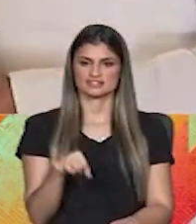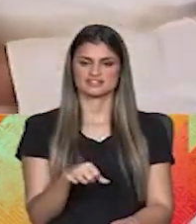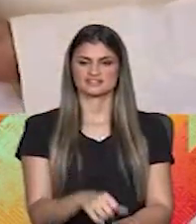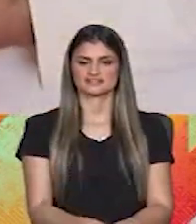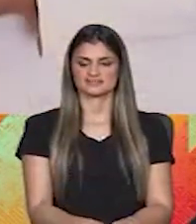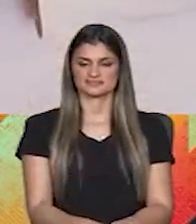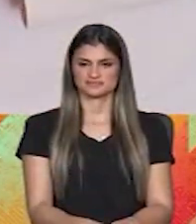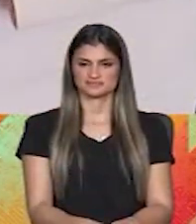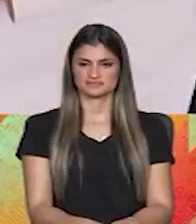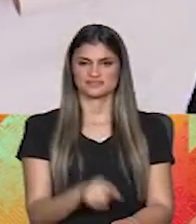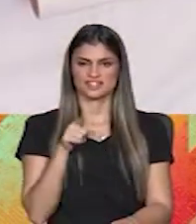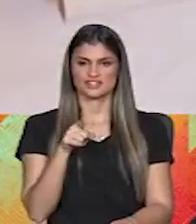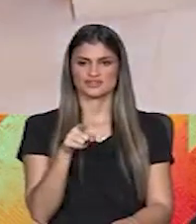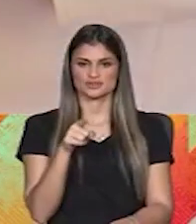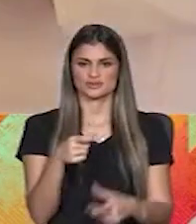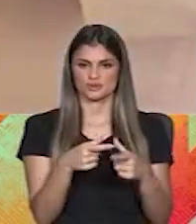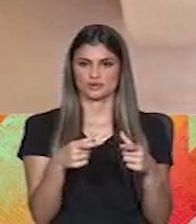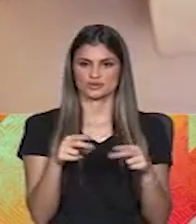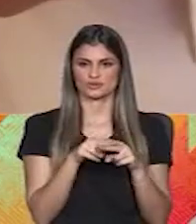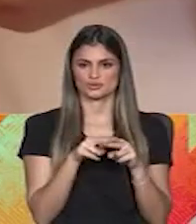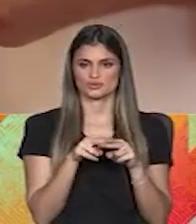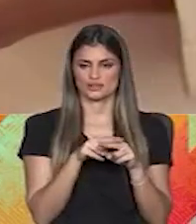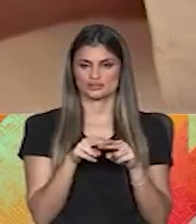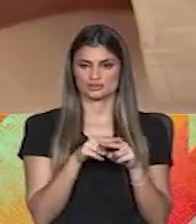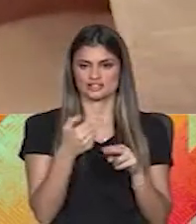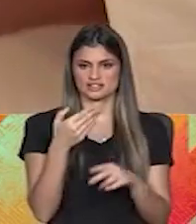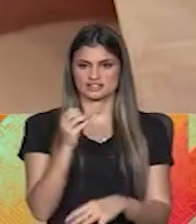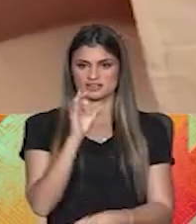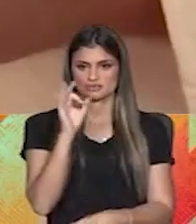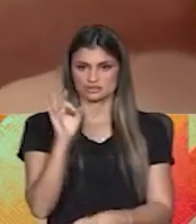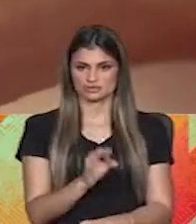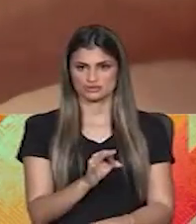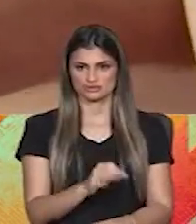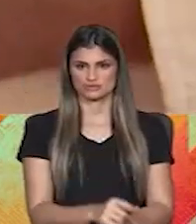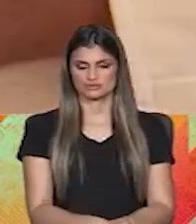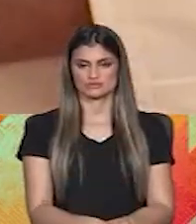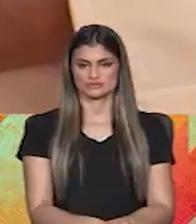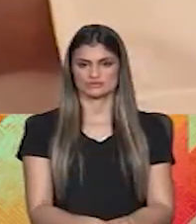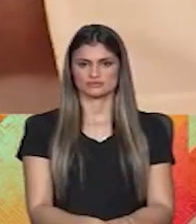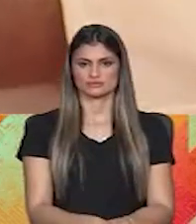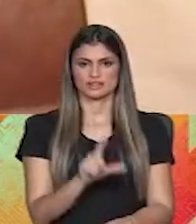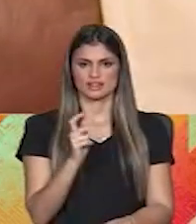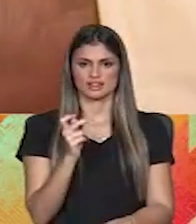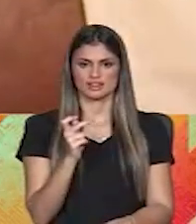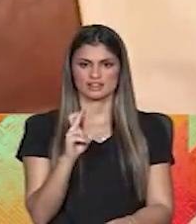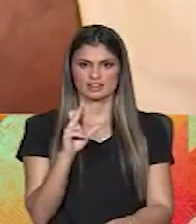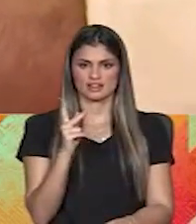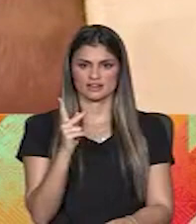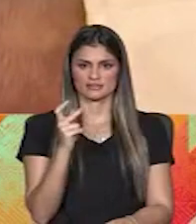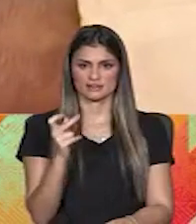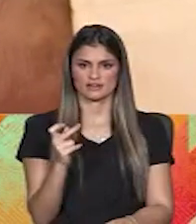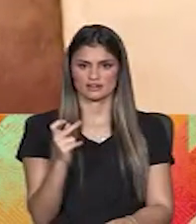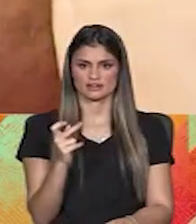portanto Só isto é uma barra de chocolate com os quatro 70%, Ah uma Barbas e tem outras por trás